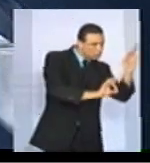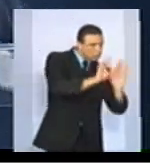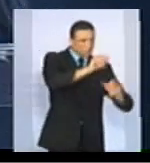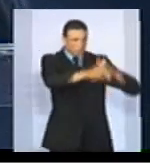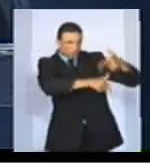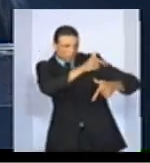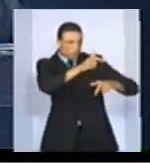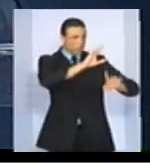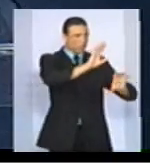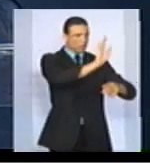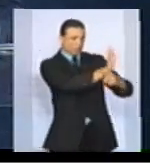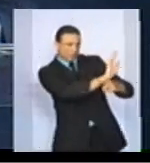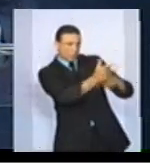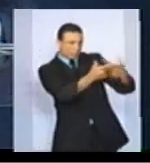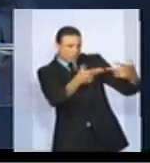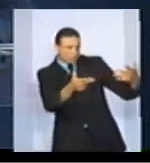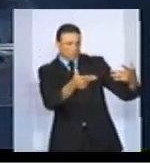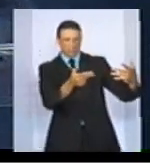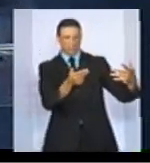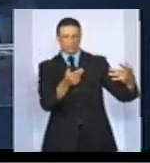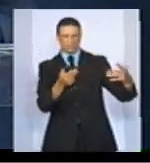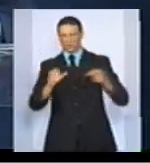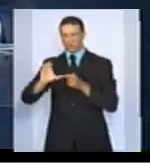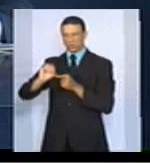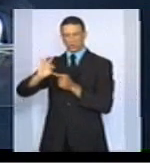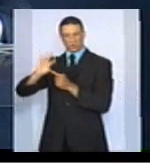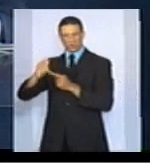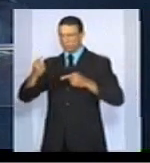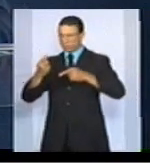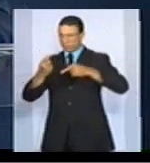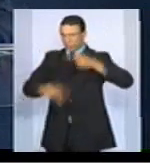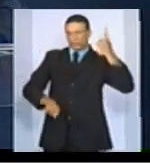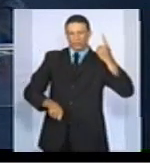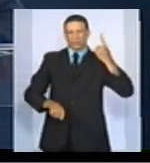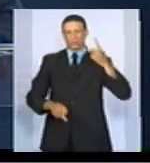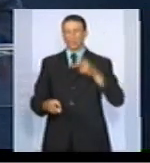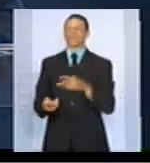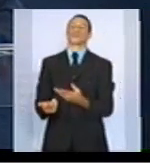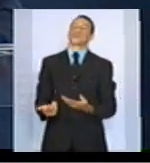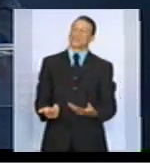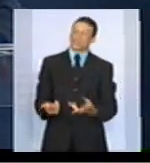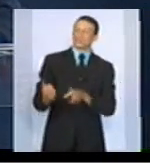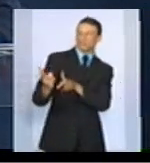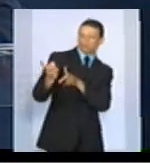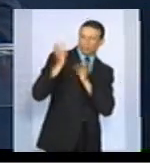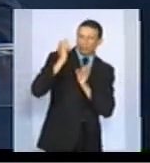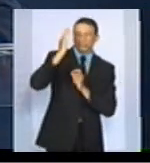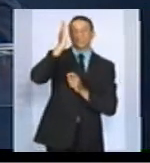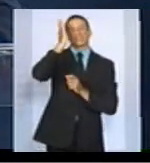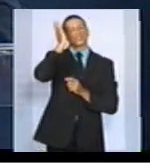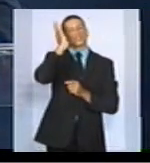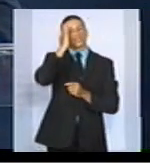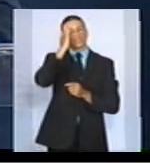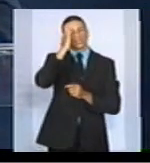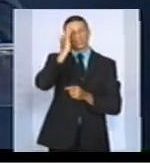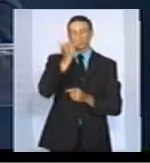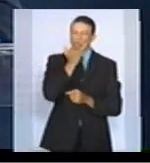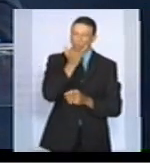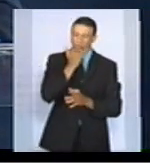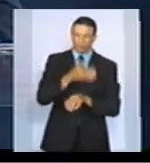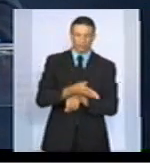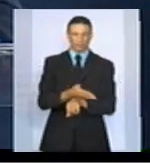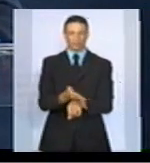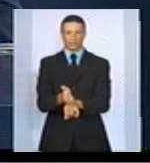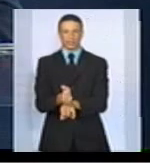apto a cumprir essas cotas né Desse modo o que se percebe é que a passou demais aqui